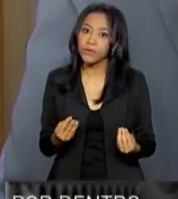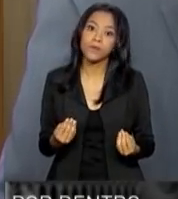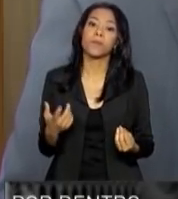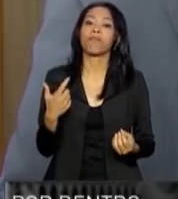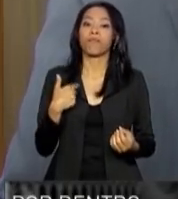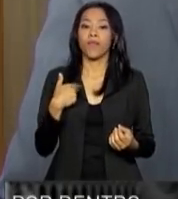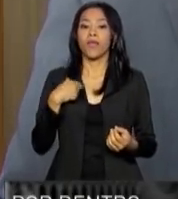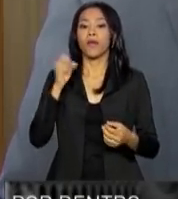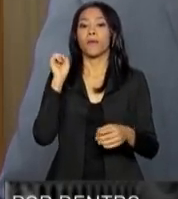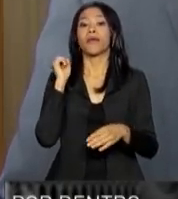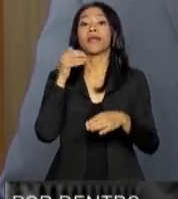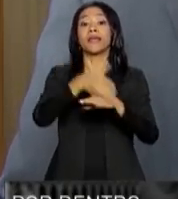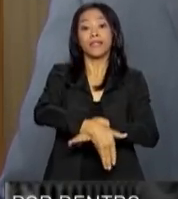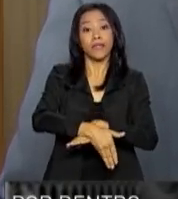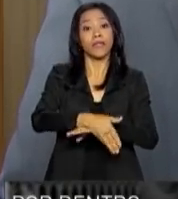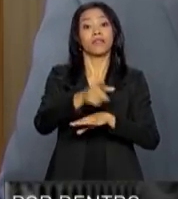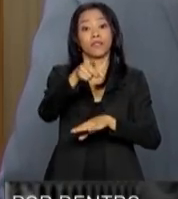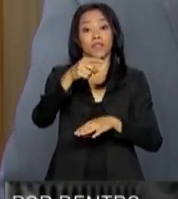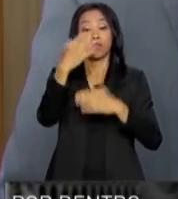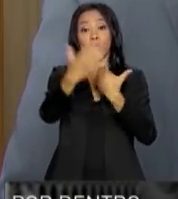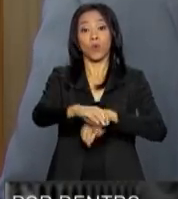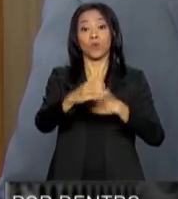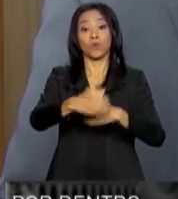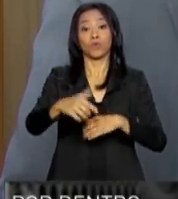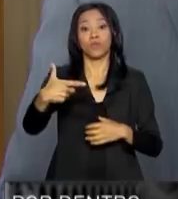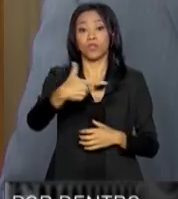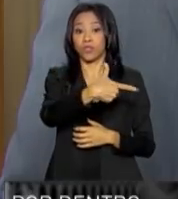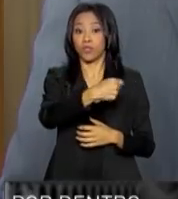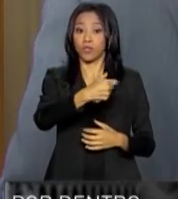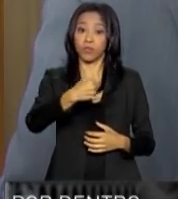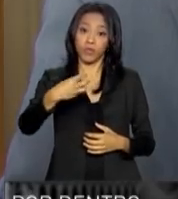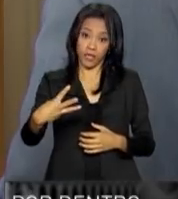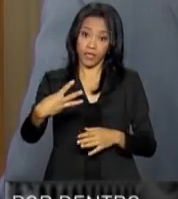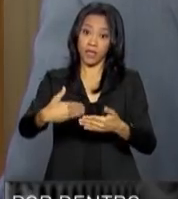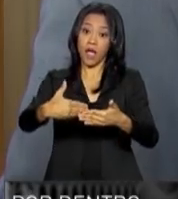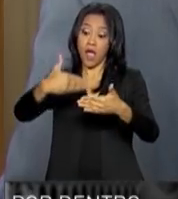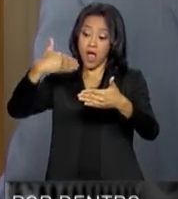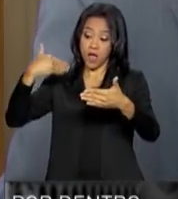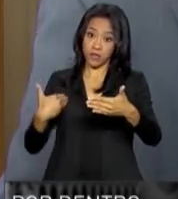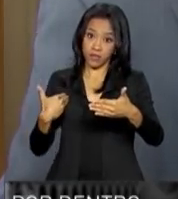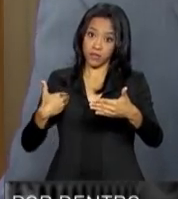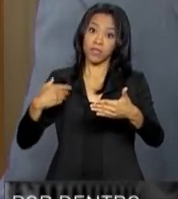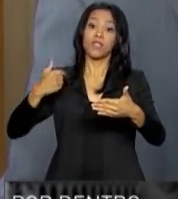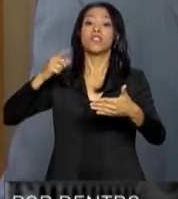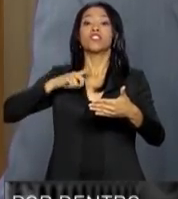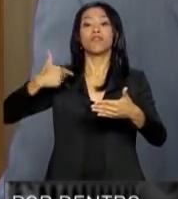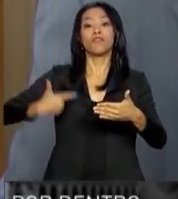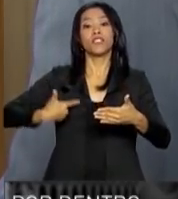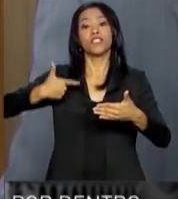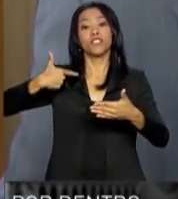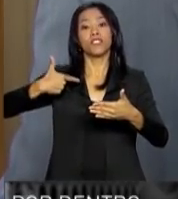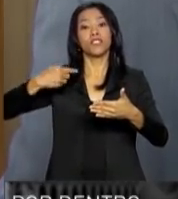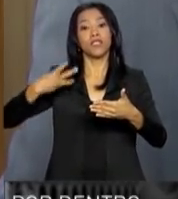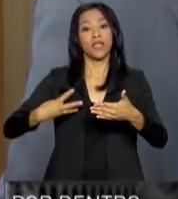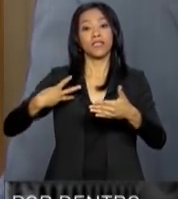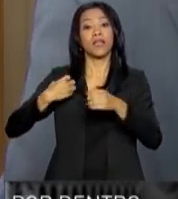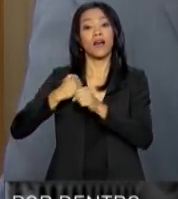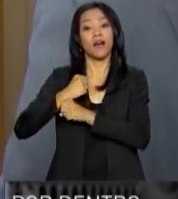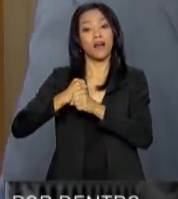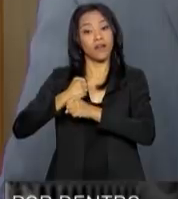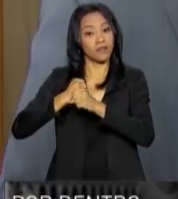concurso de 2003 no iss antes de 2003 já faziam 23 anos que não tinha concurso público